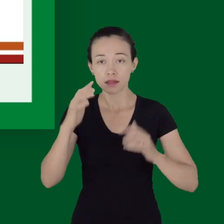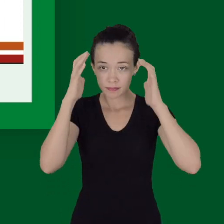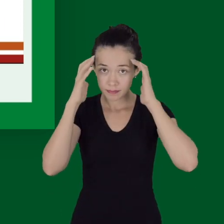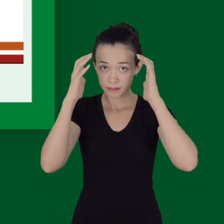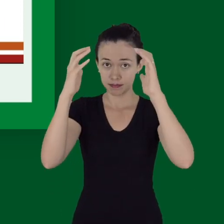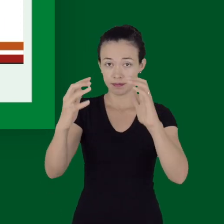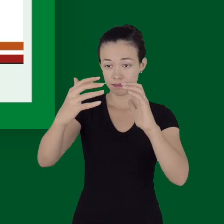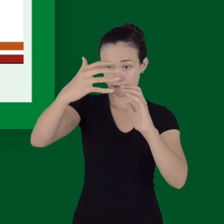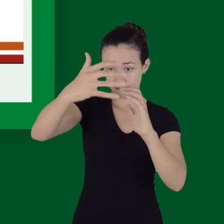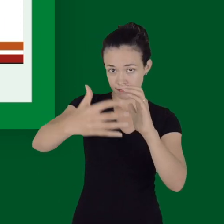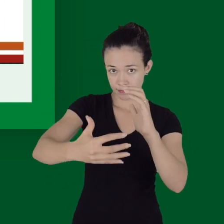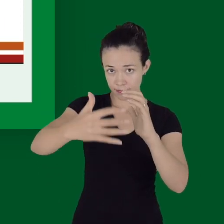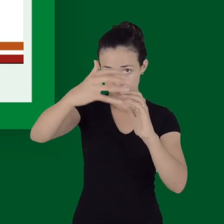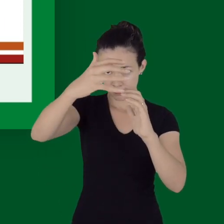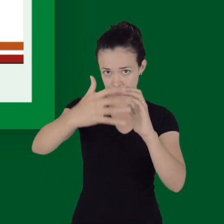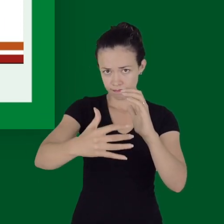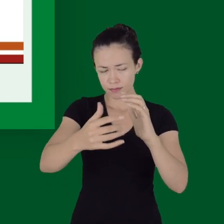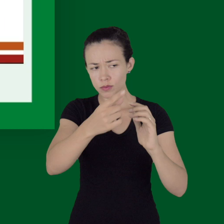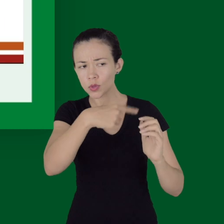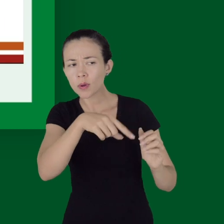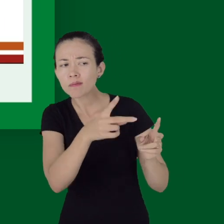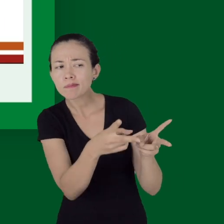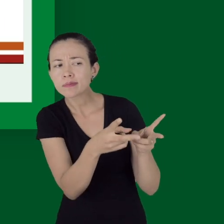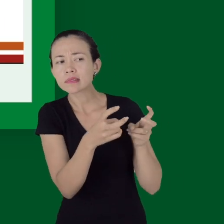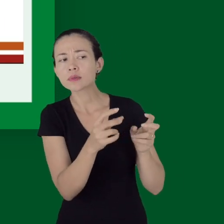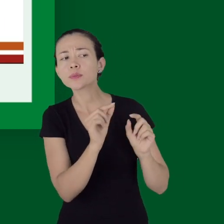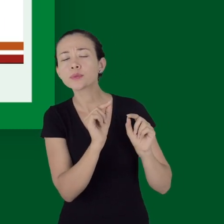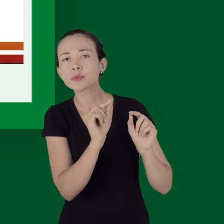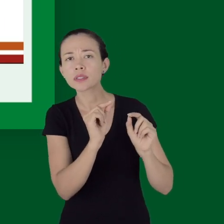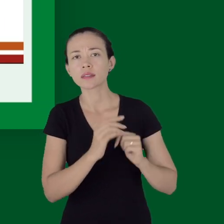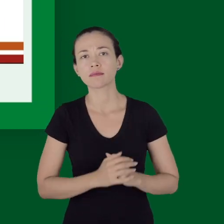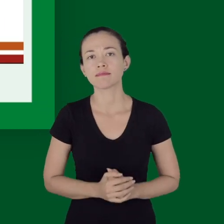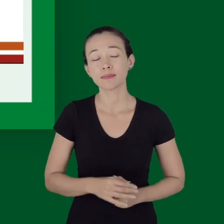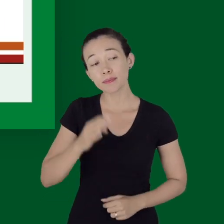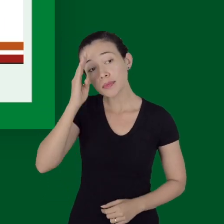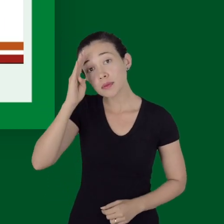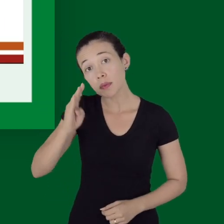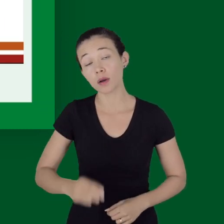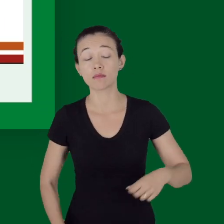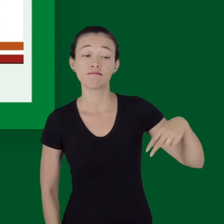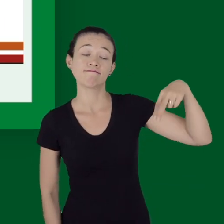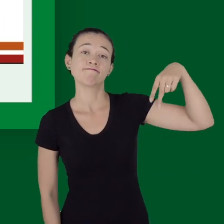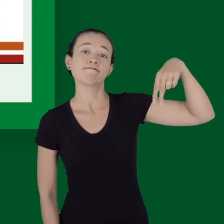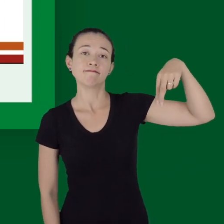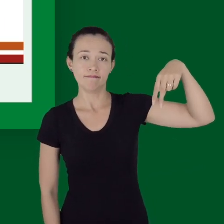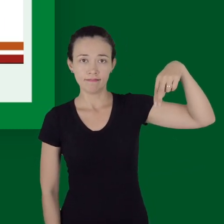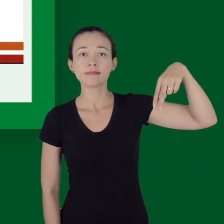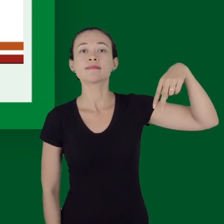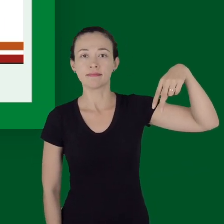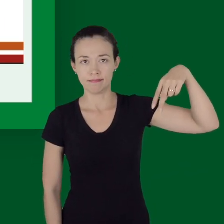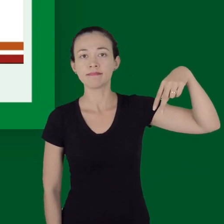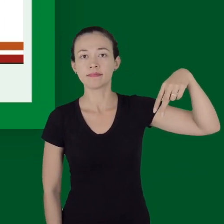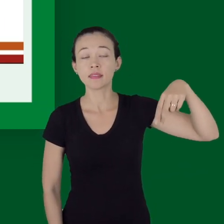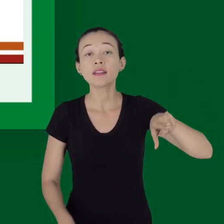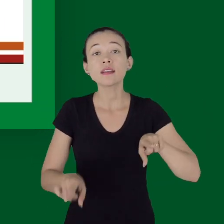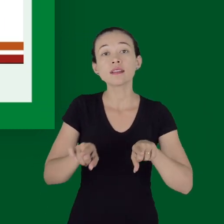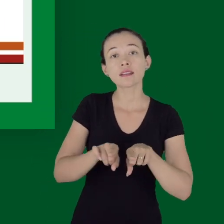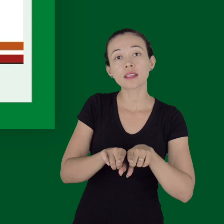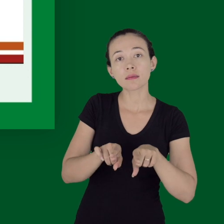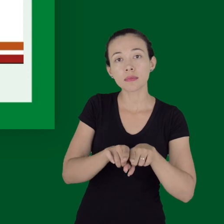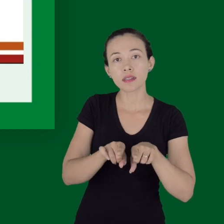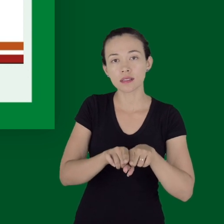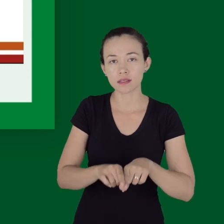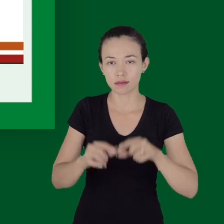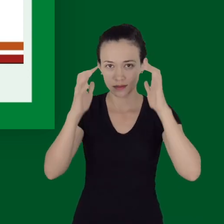da cerebral anterior, os sintomas e sinais são principalmente na região crural, que quer dizer